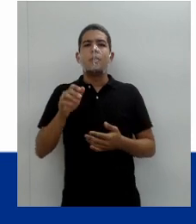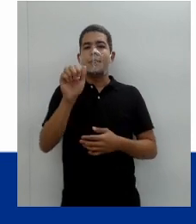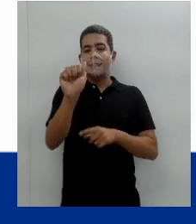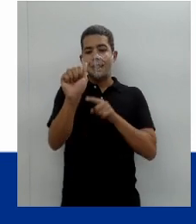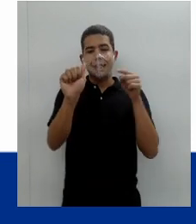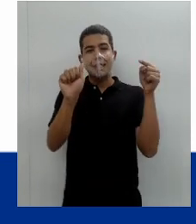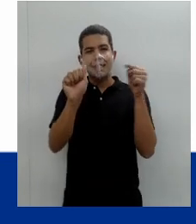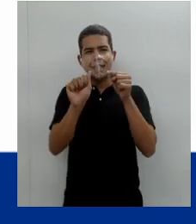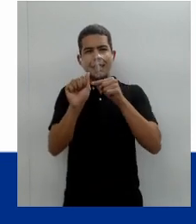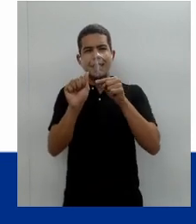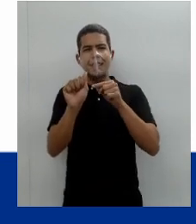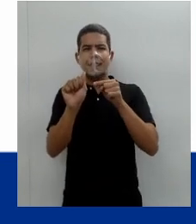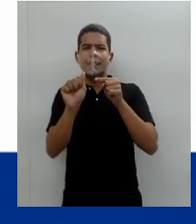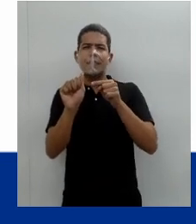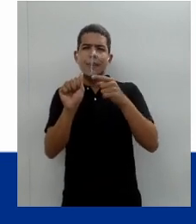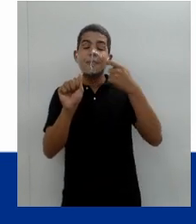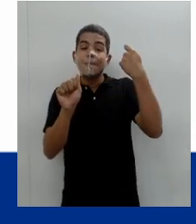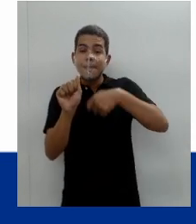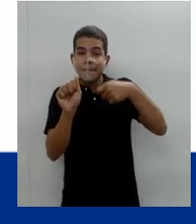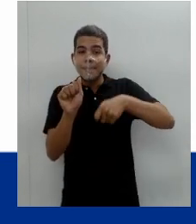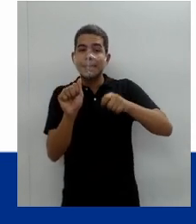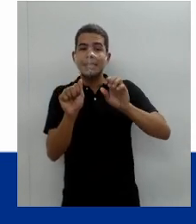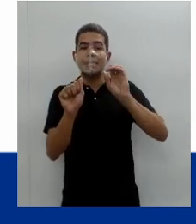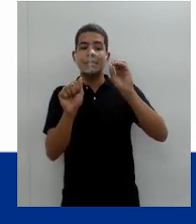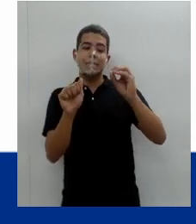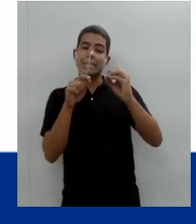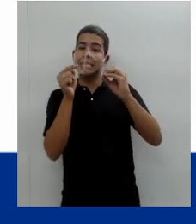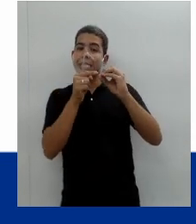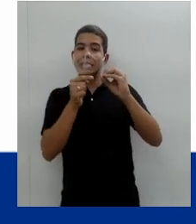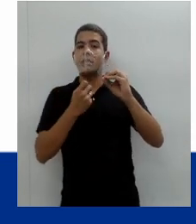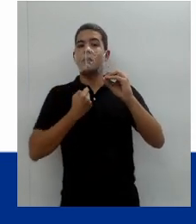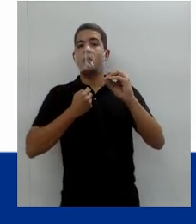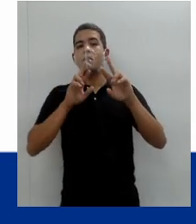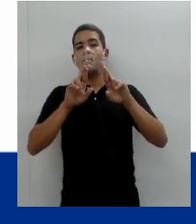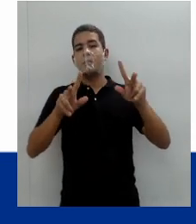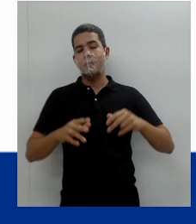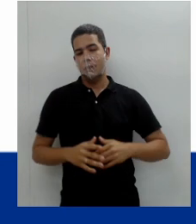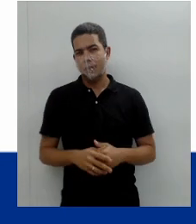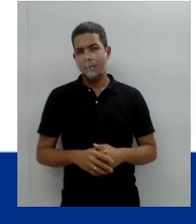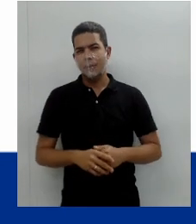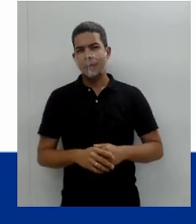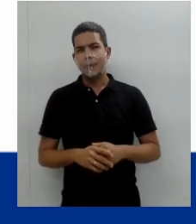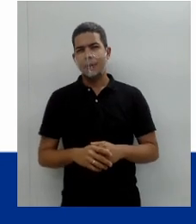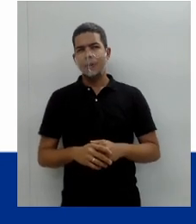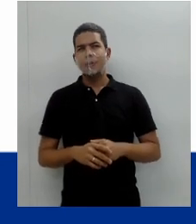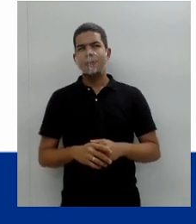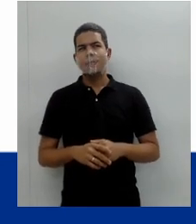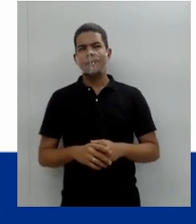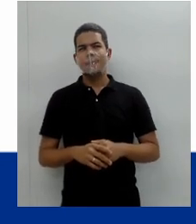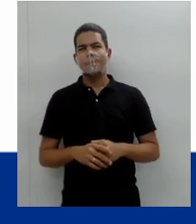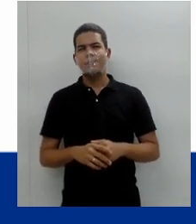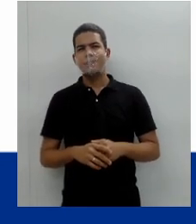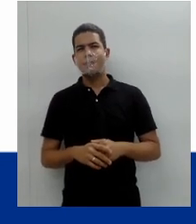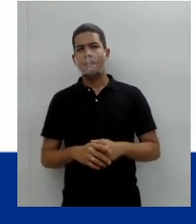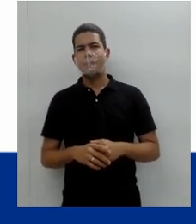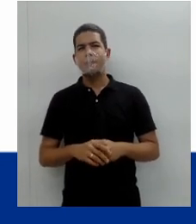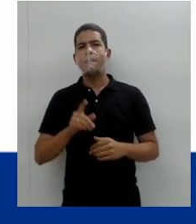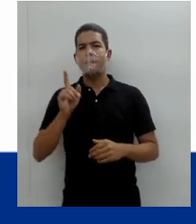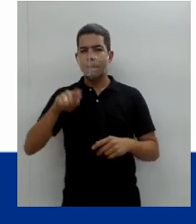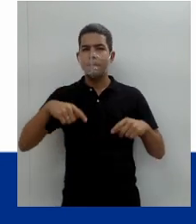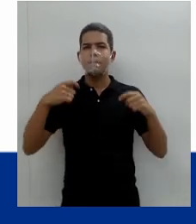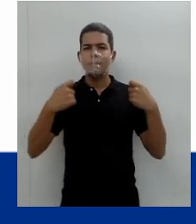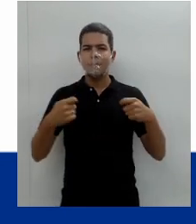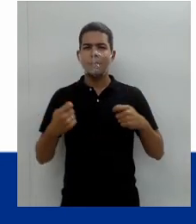coeficiente a tem que ser diferente de zero, beleza? Essa é a